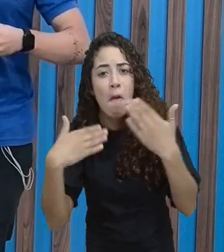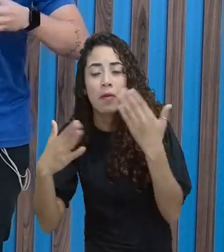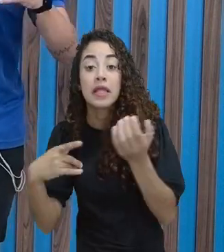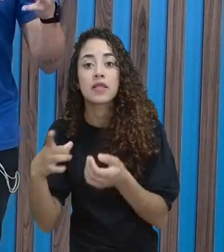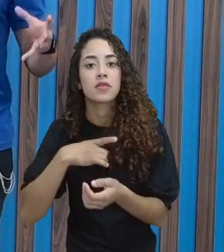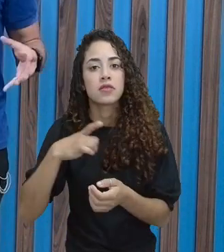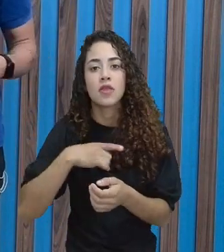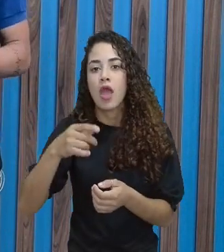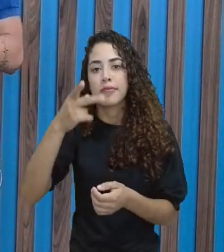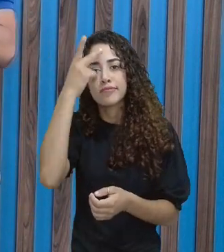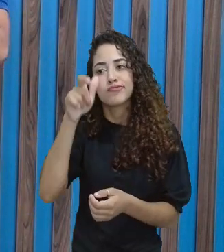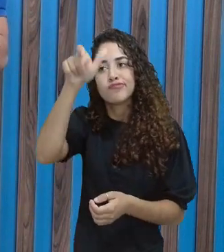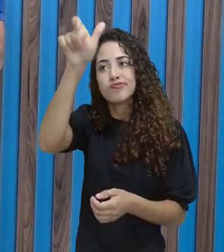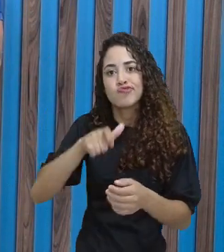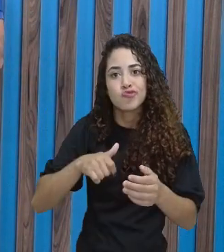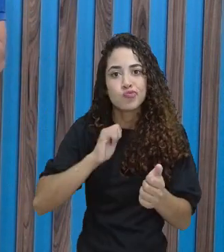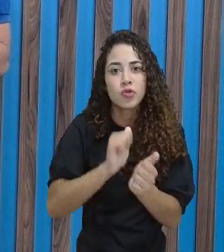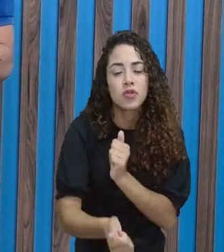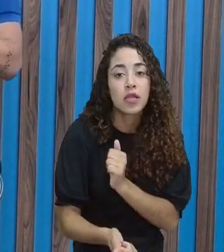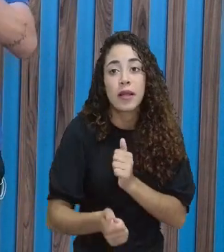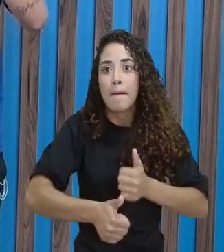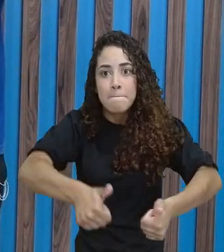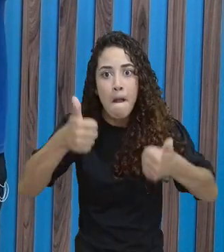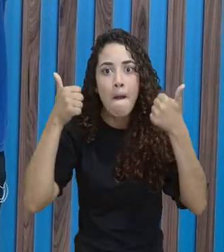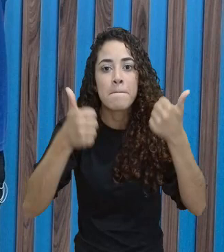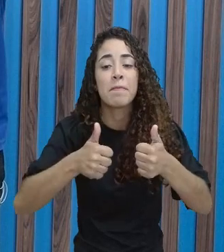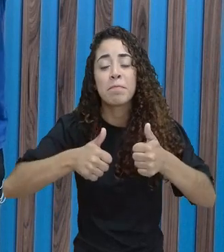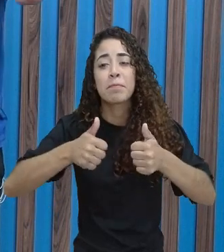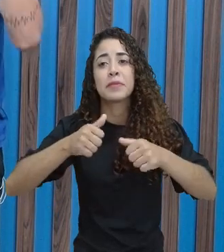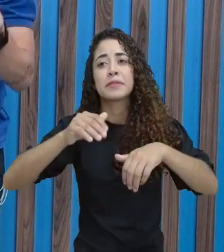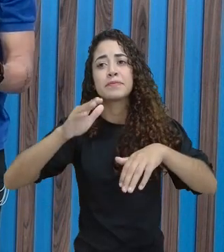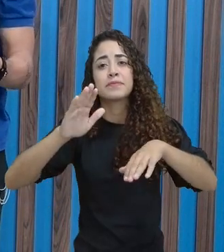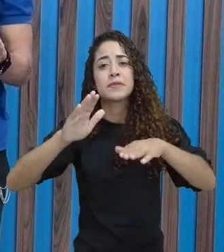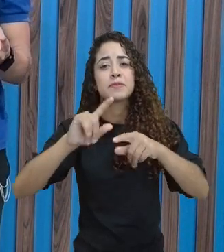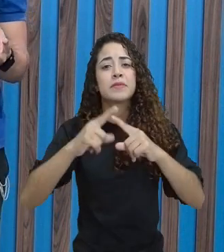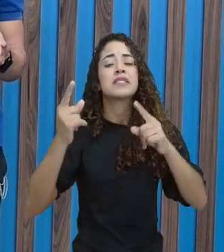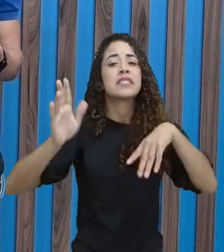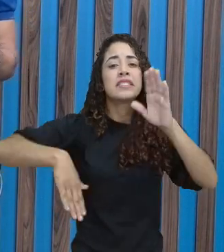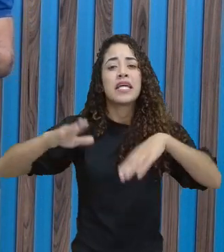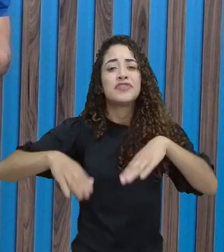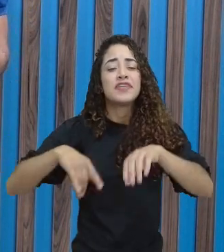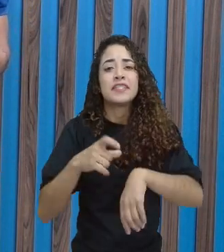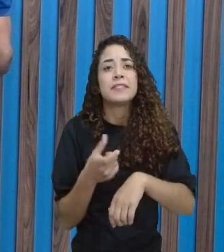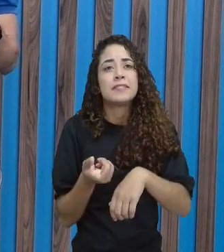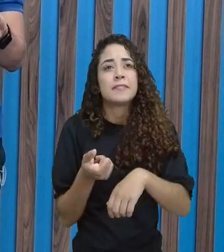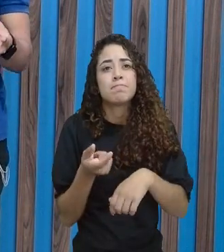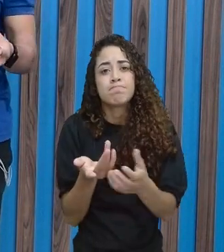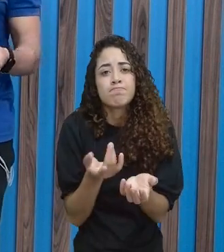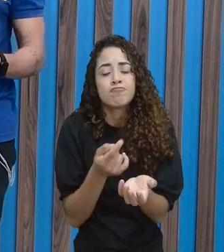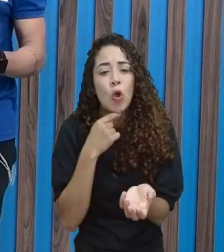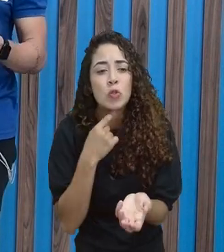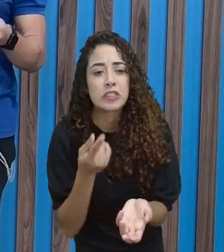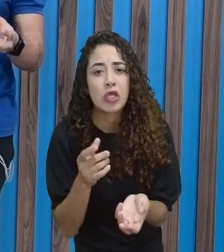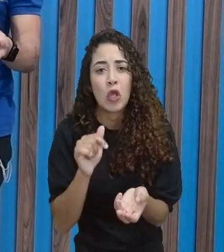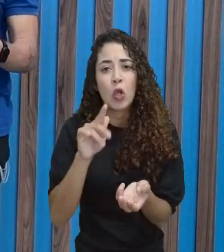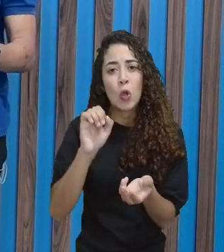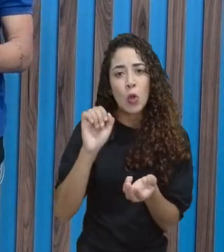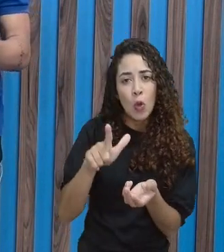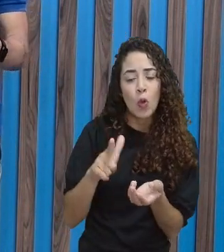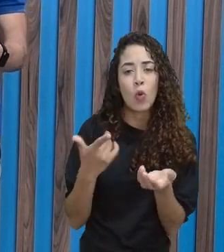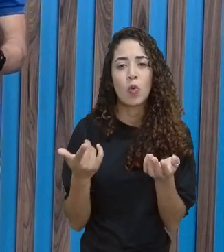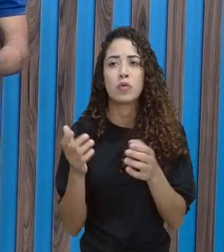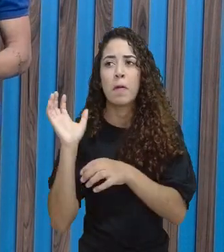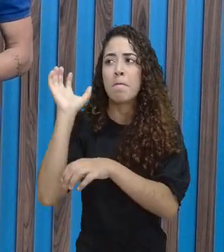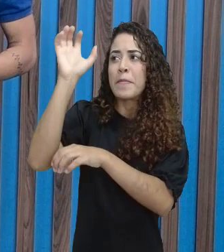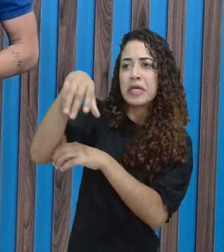são excelentes, mas tem partida que você vê que ele faz de tudo, mas não sai. Não sai um gol, não sai uma cesta, não sai